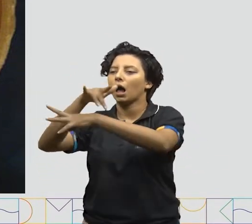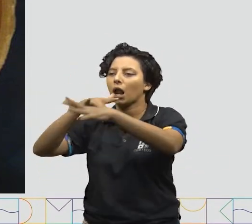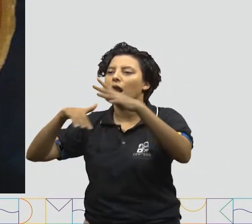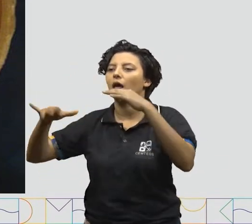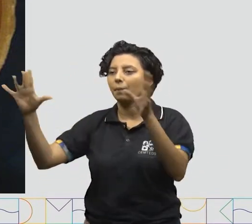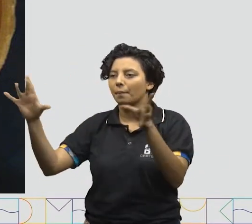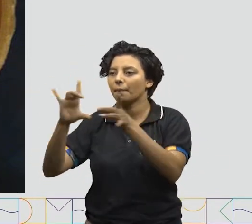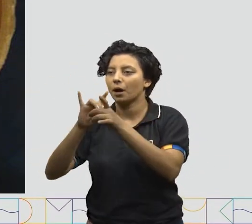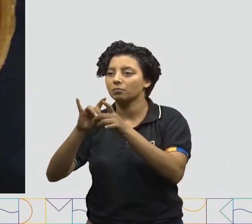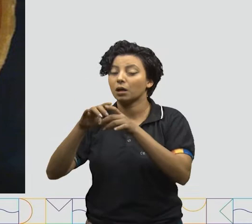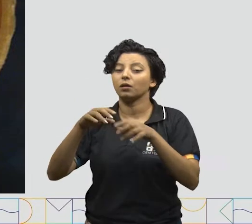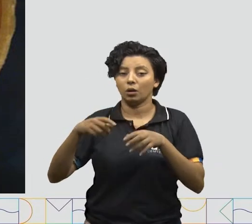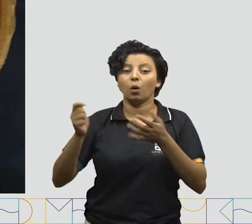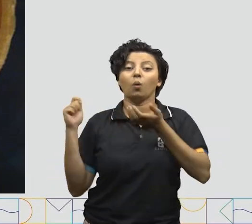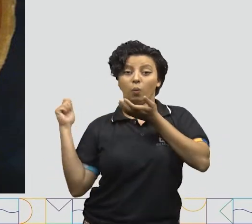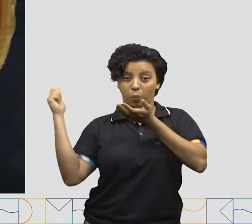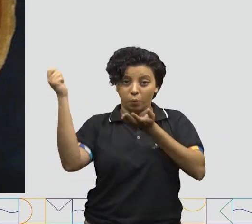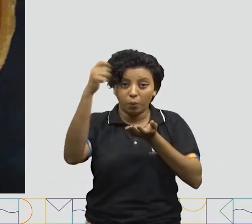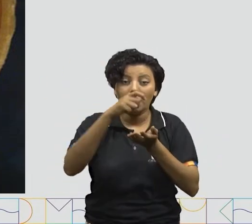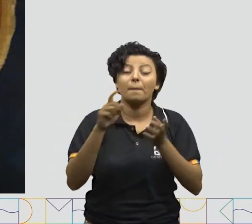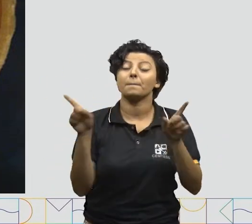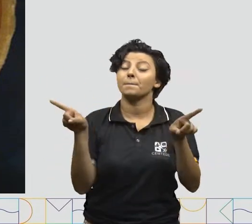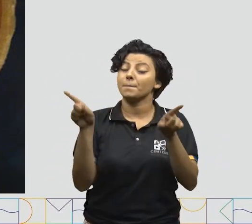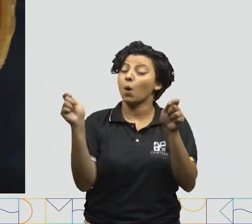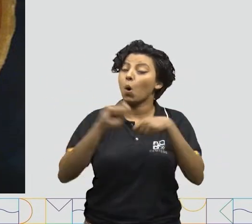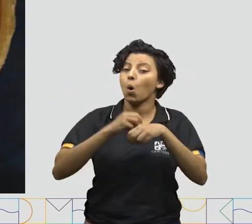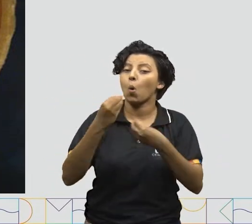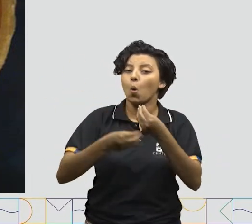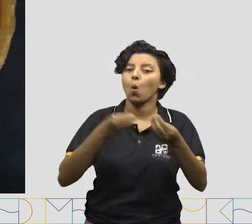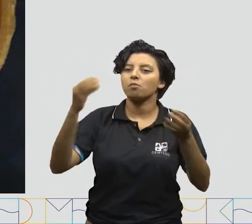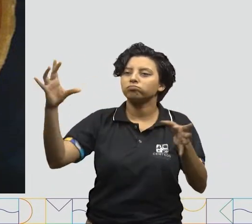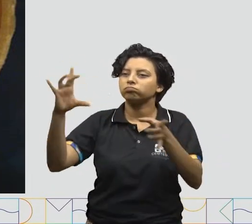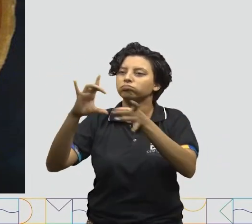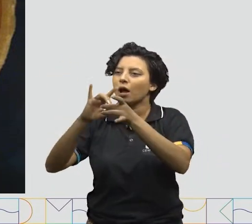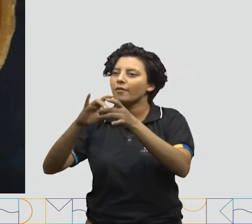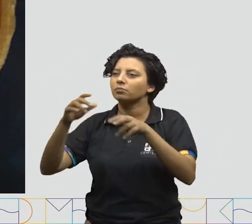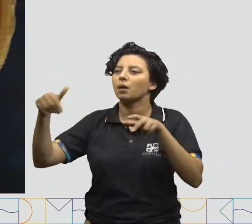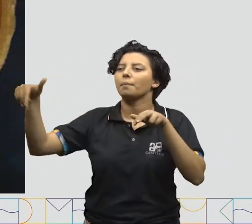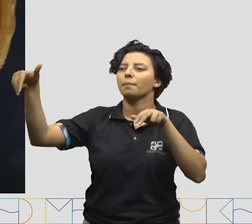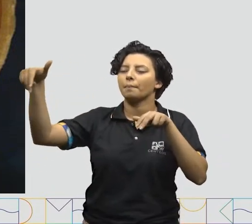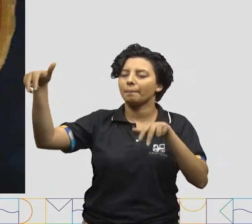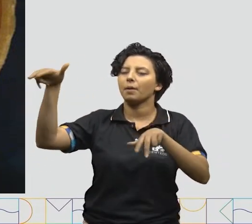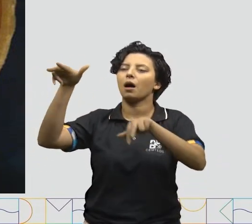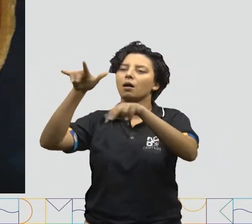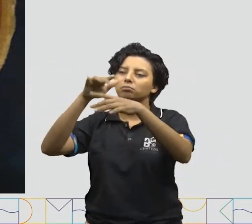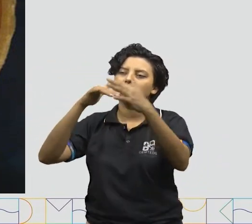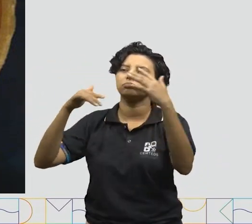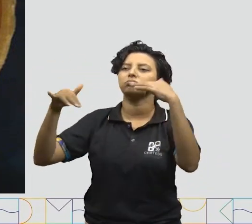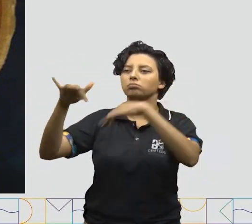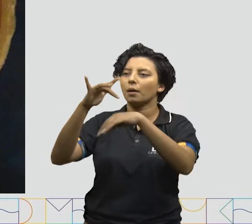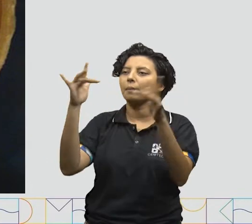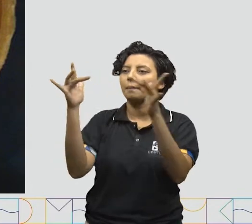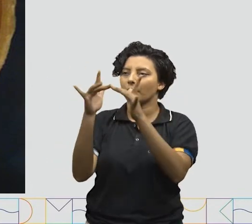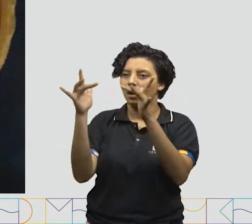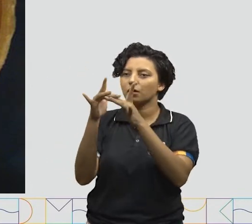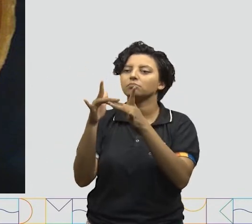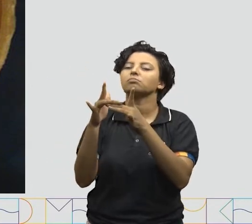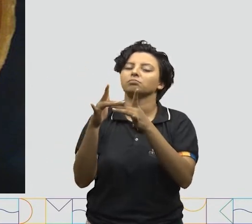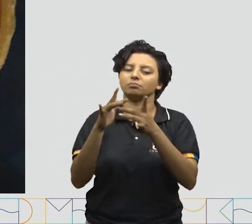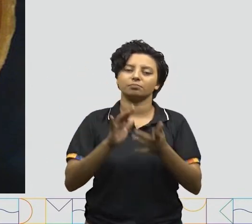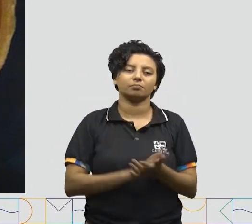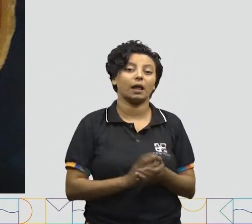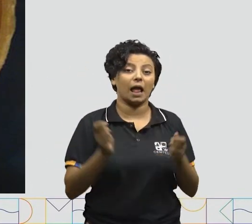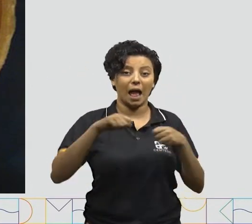acessar diferentes mundos, por meio de rituais, sacrifícios e canções. Acreditava-se que eles podiam mudar